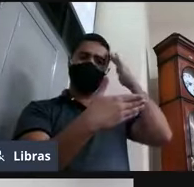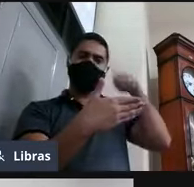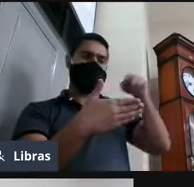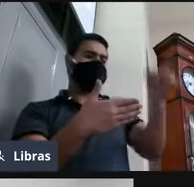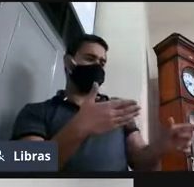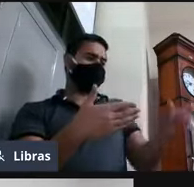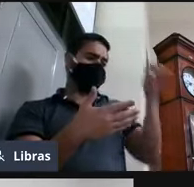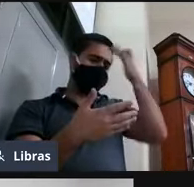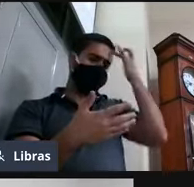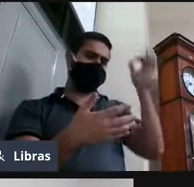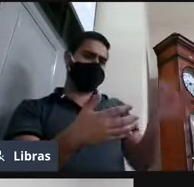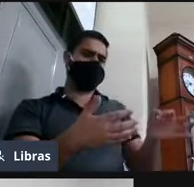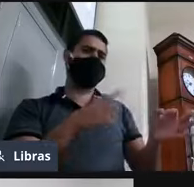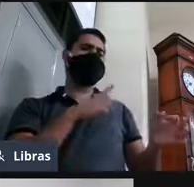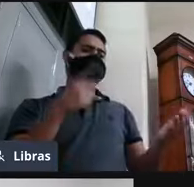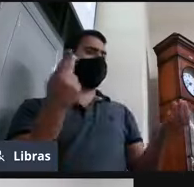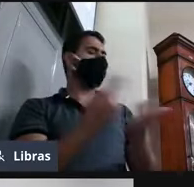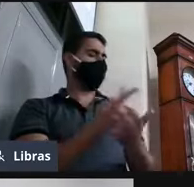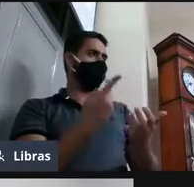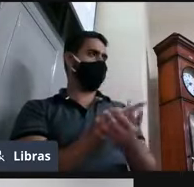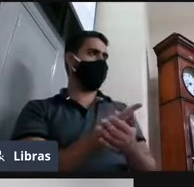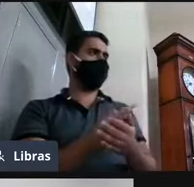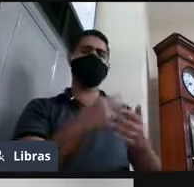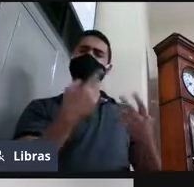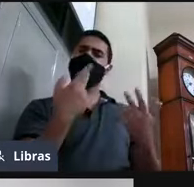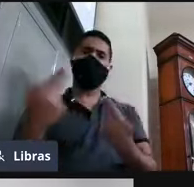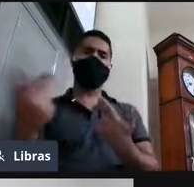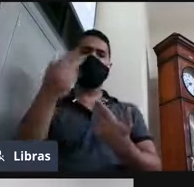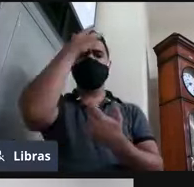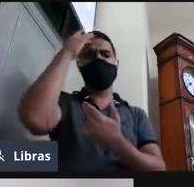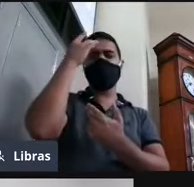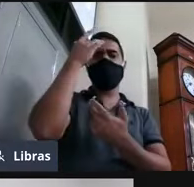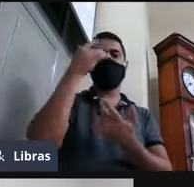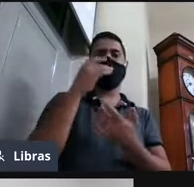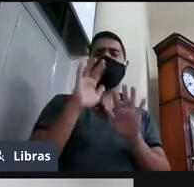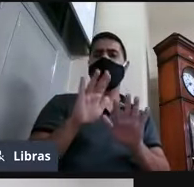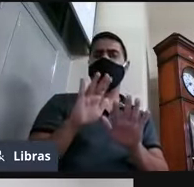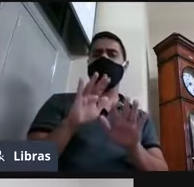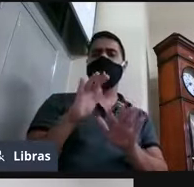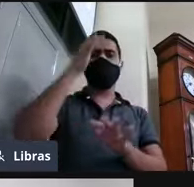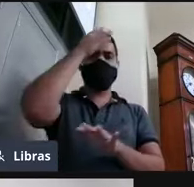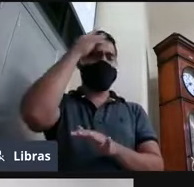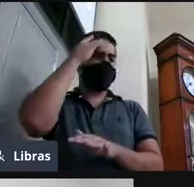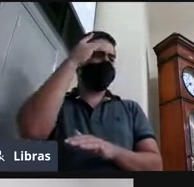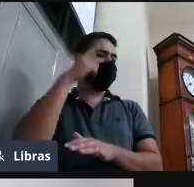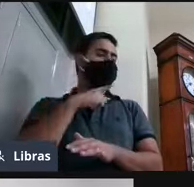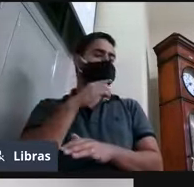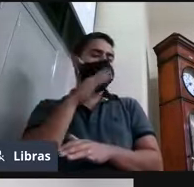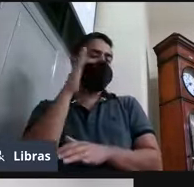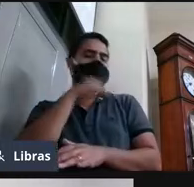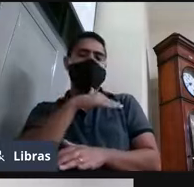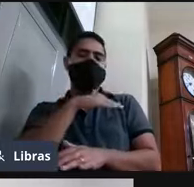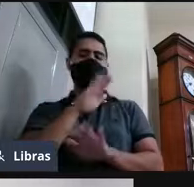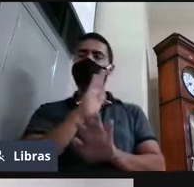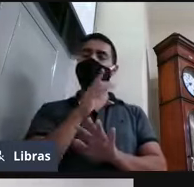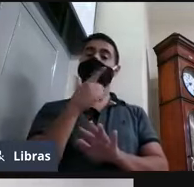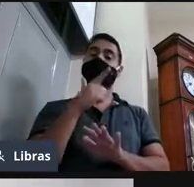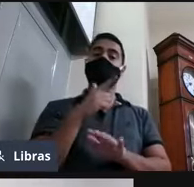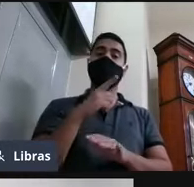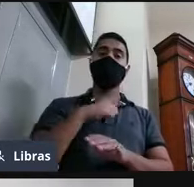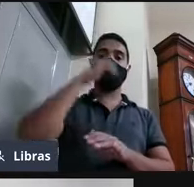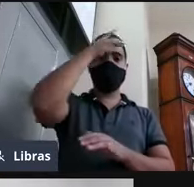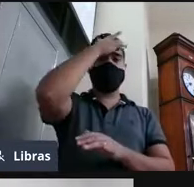honesta. Acho que tem erro de gestão, como qualquer um, que é ser humano. Mas não é uma pessoa mal intencionada. Só está tendo um monte